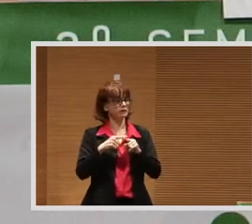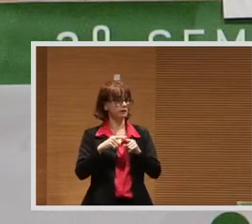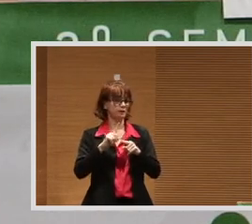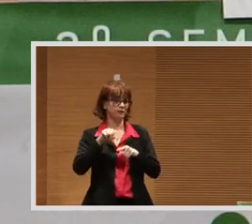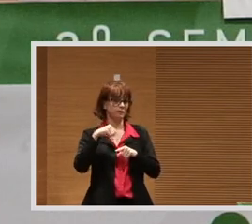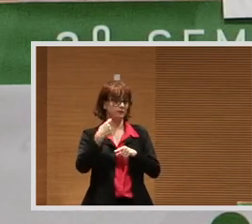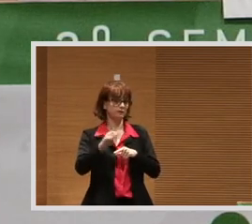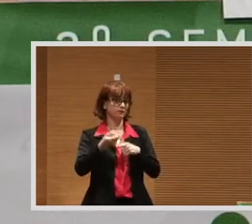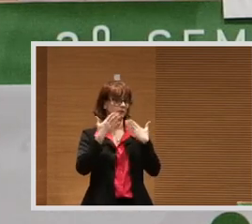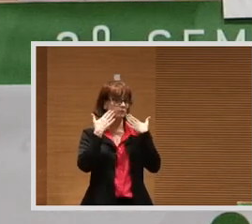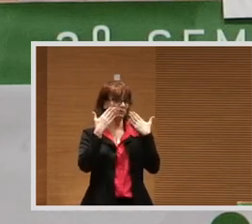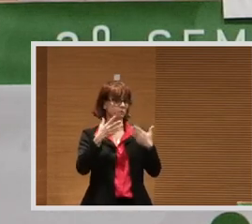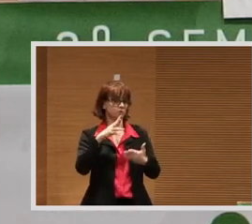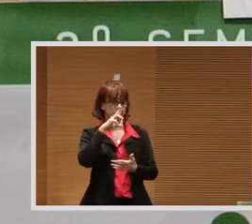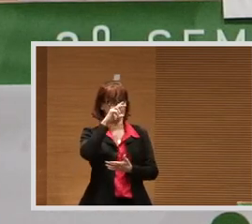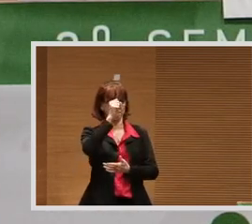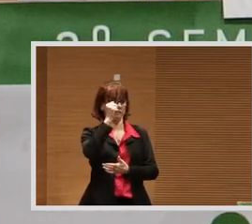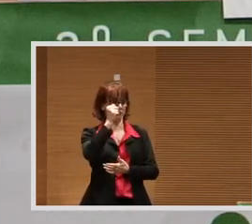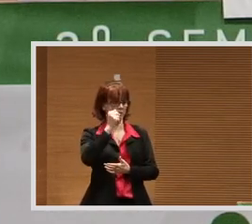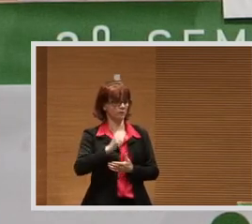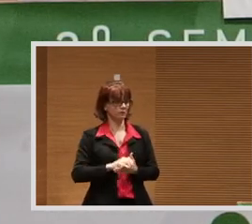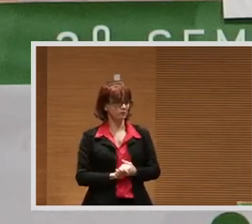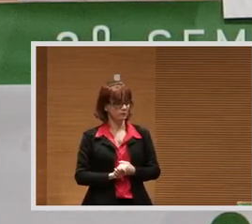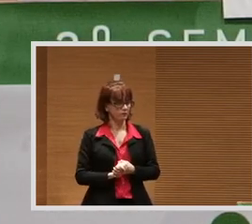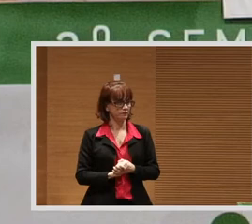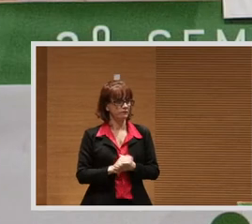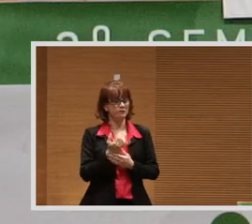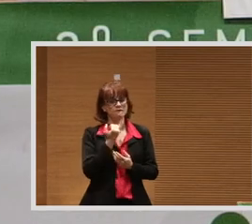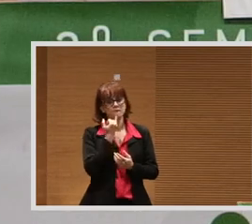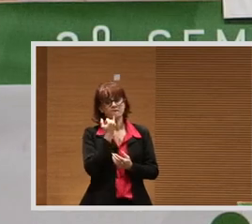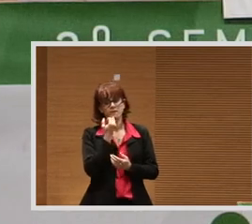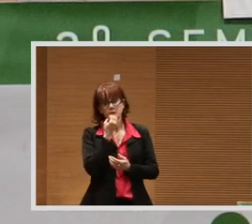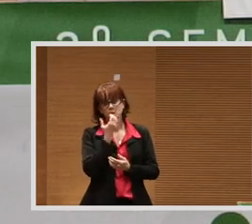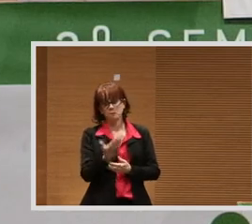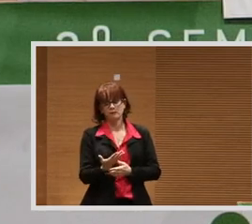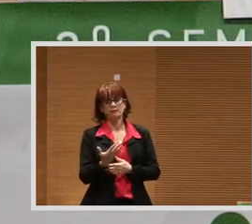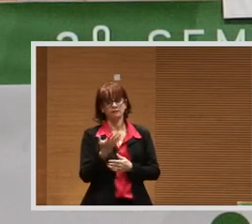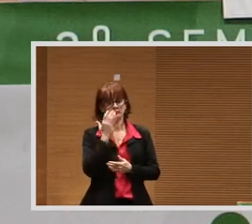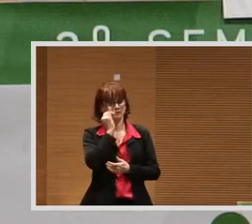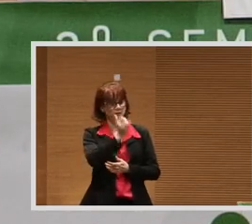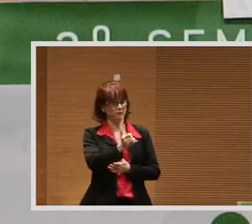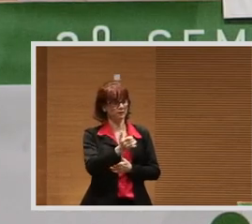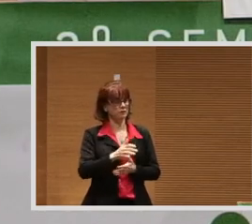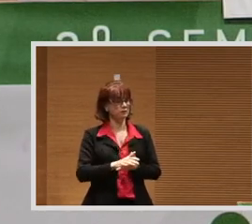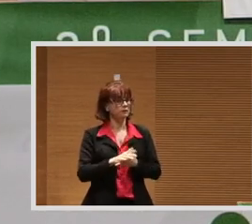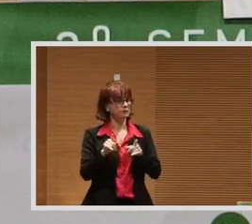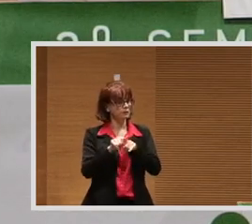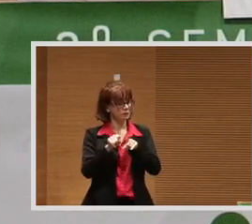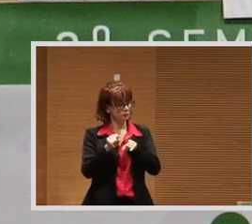de uma forma forte. Então, foi infeliz o comentário, mas é uma lembrança.